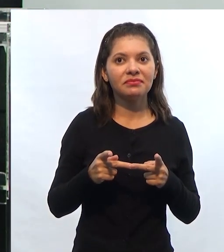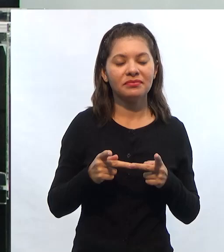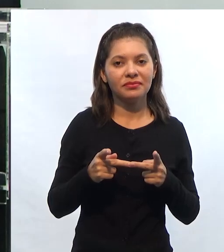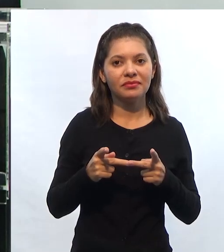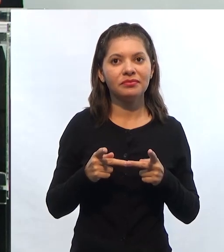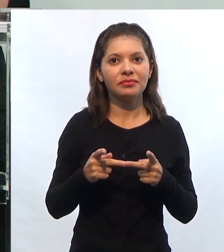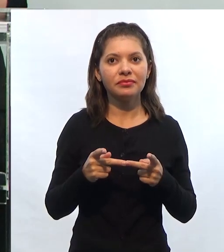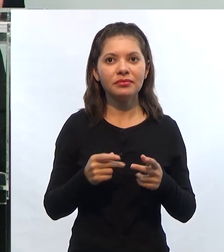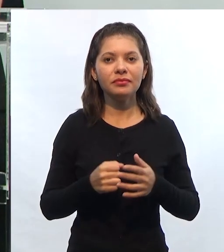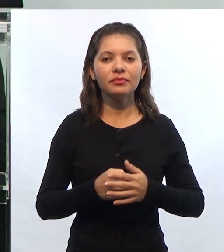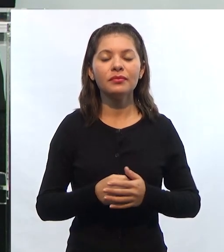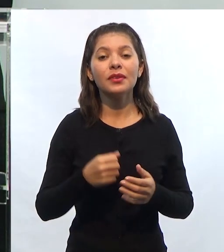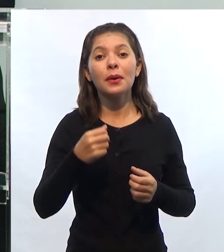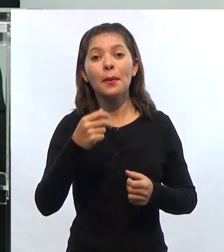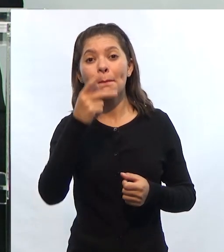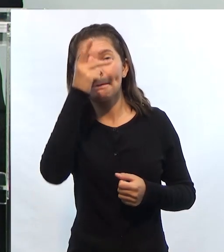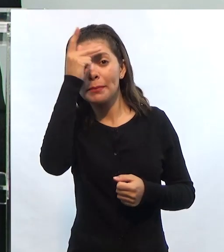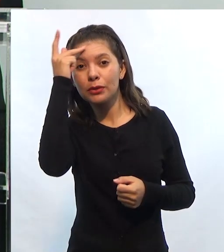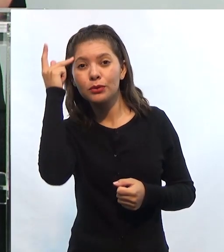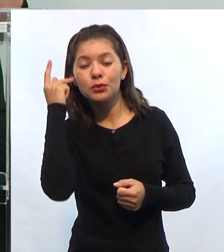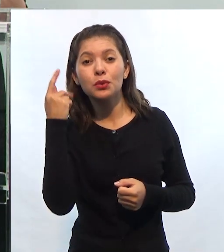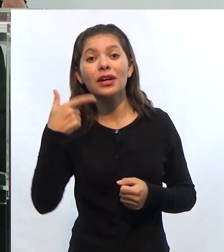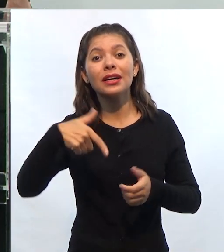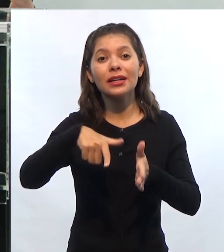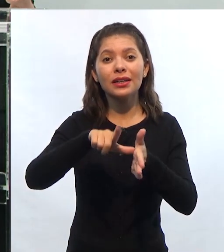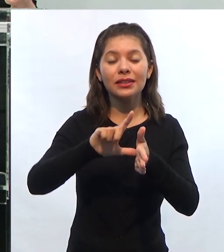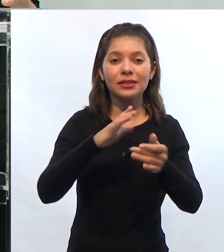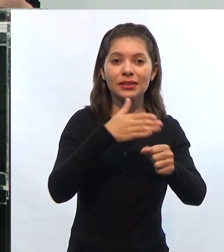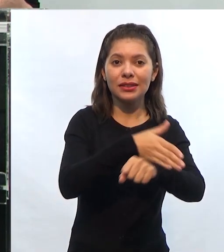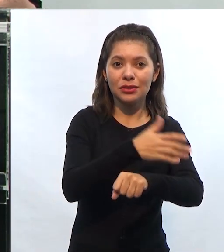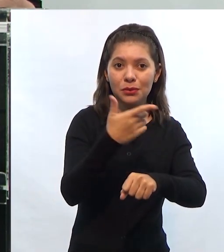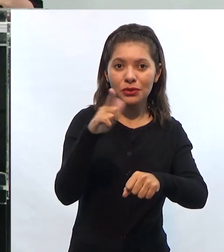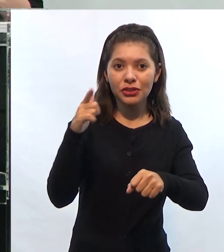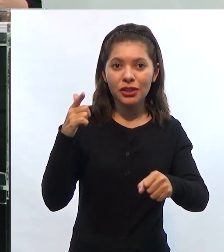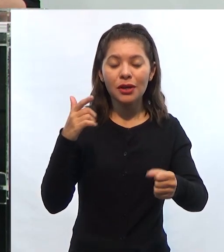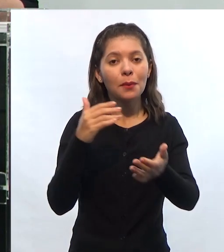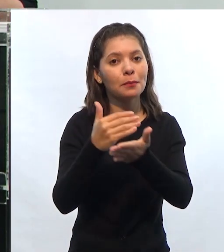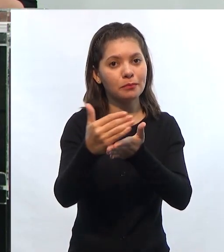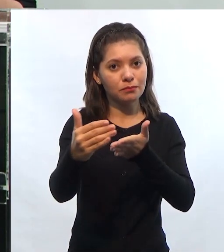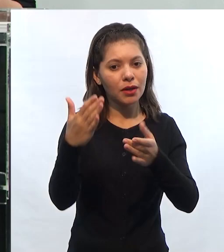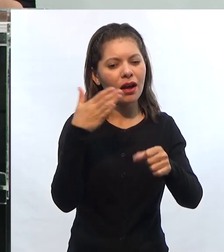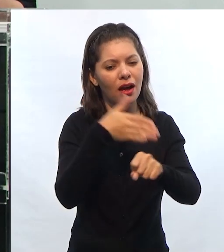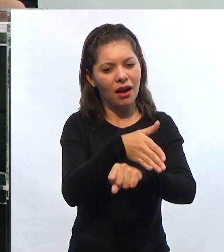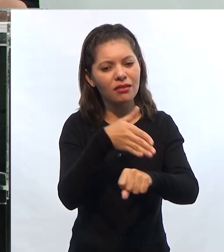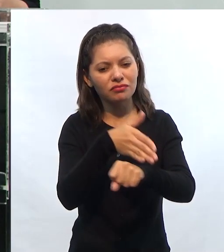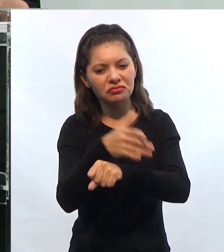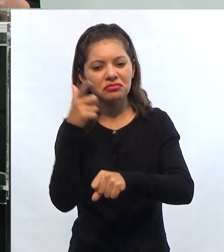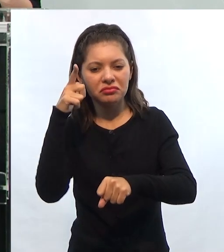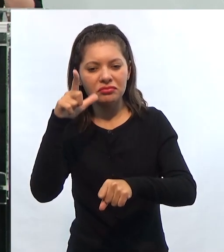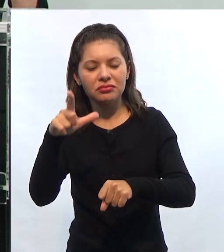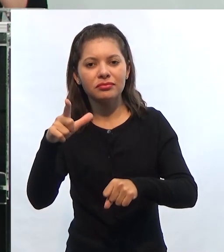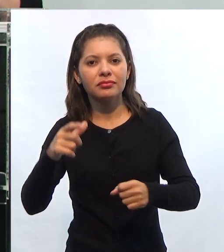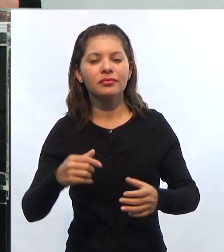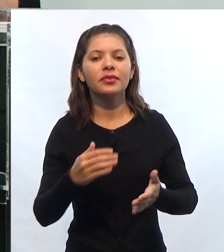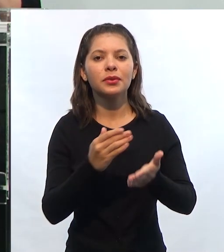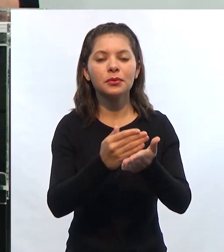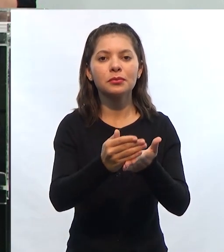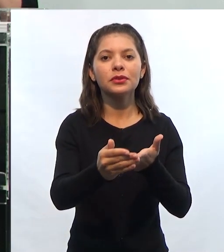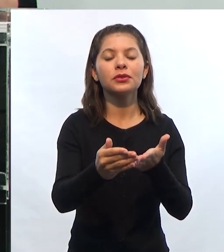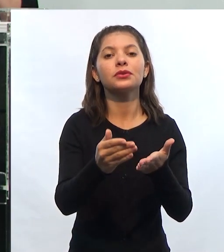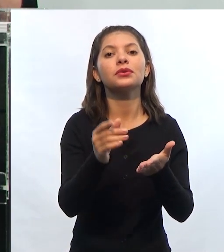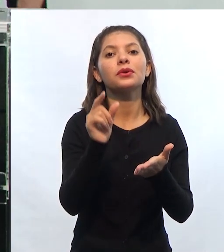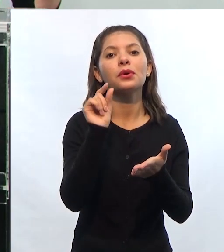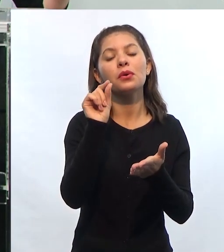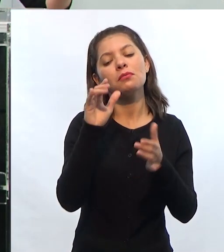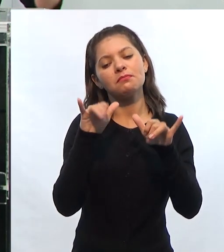forma massificada. Então, pessoas que não tinham acesso começaram a ter acesso. E aí começou a ter,